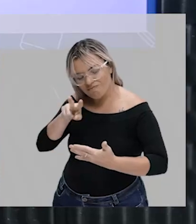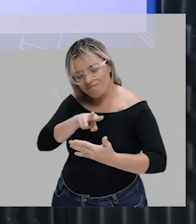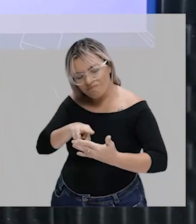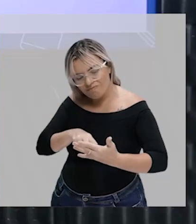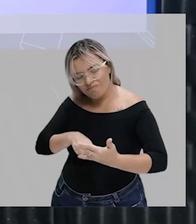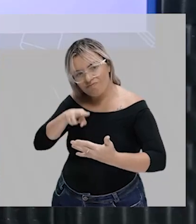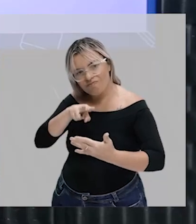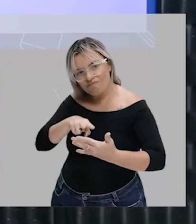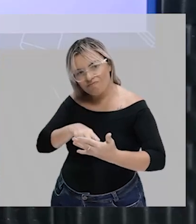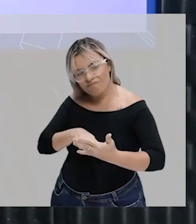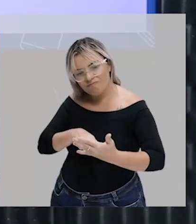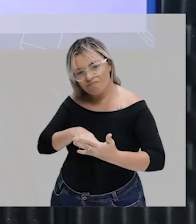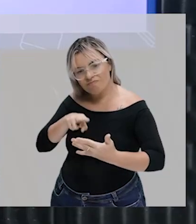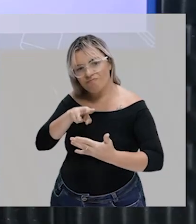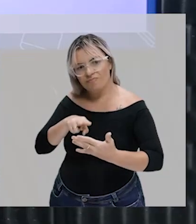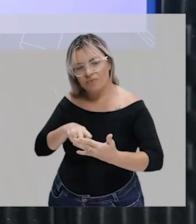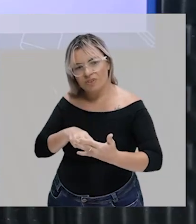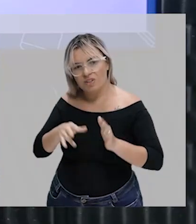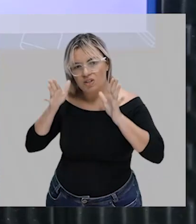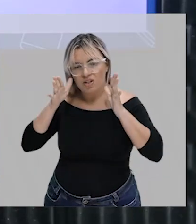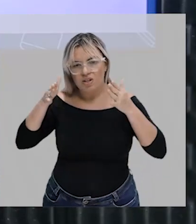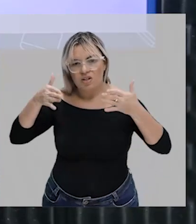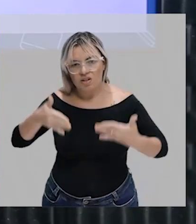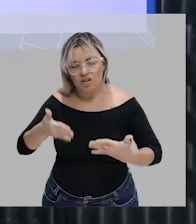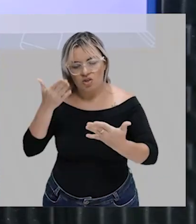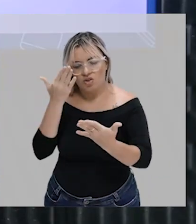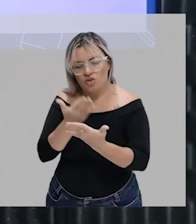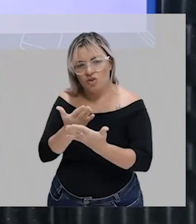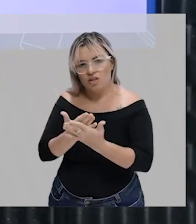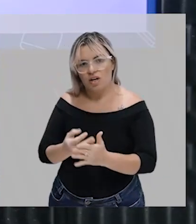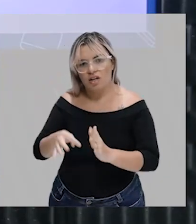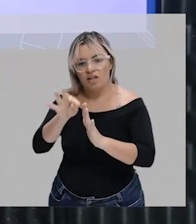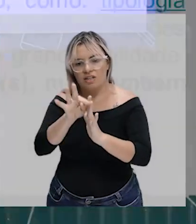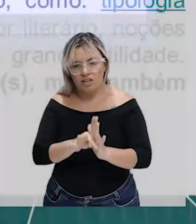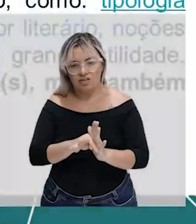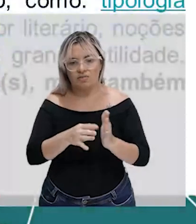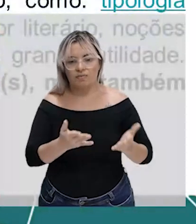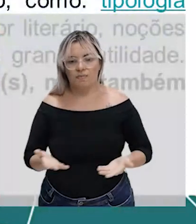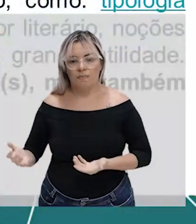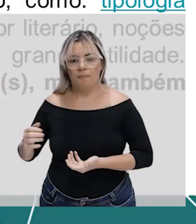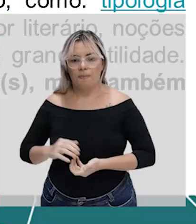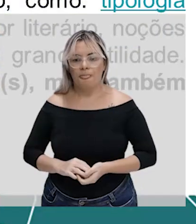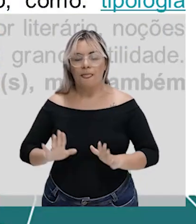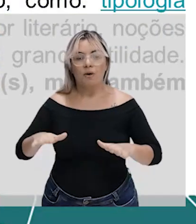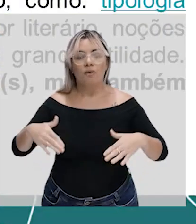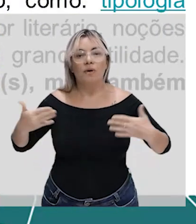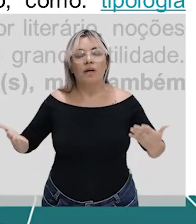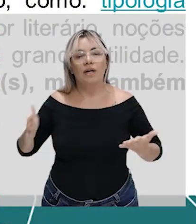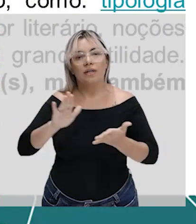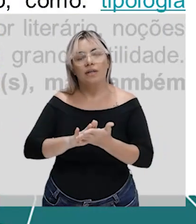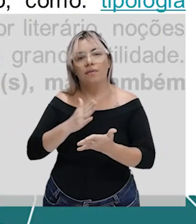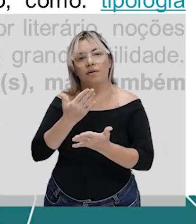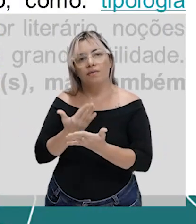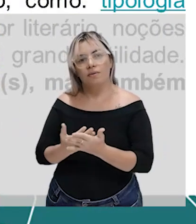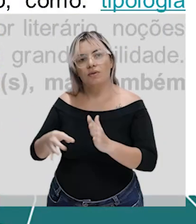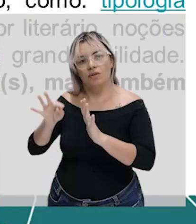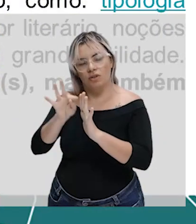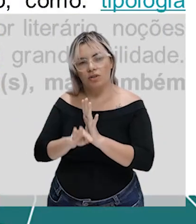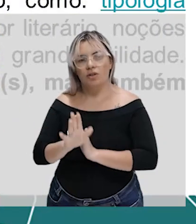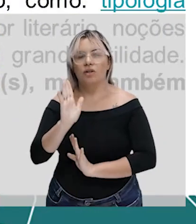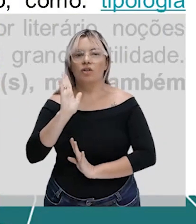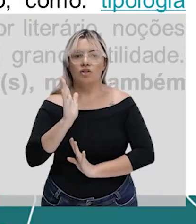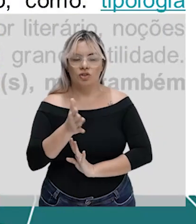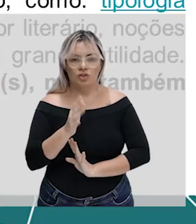forma mais direcionada de estudar aquele texto. O que é interpretação? Nós já até falamos